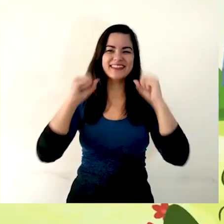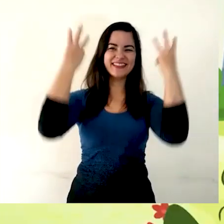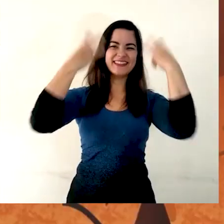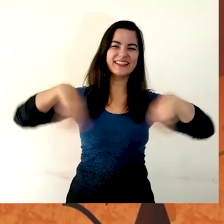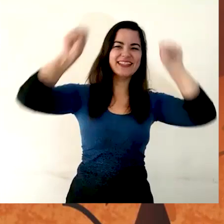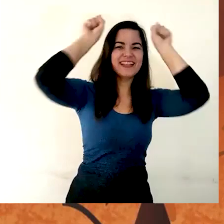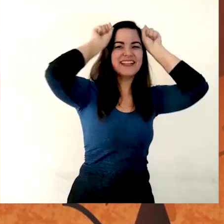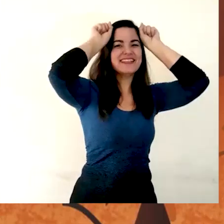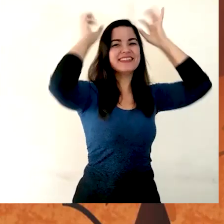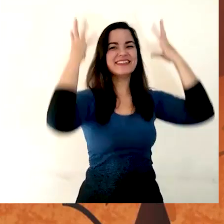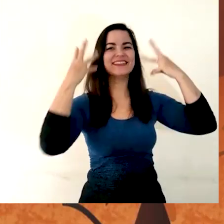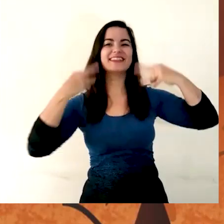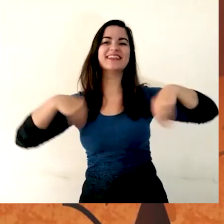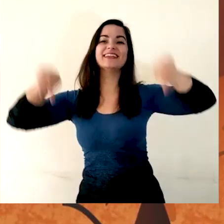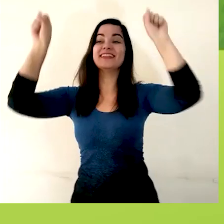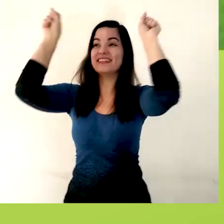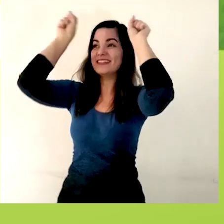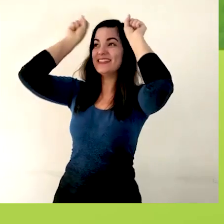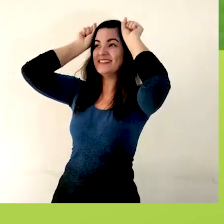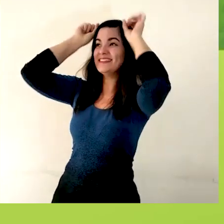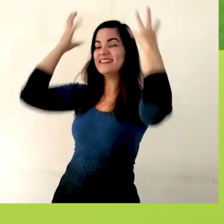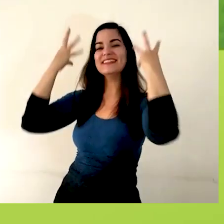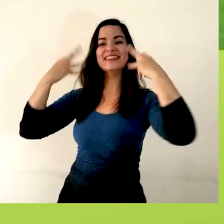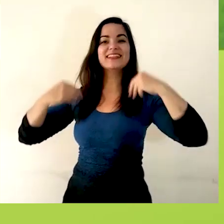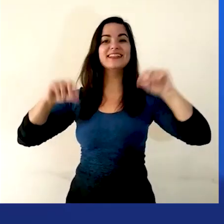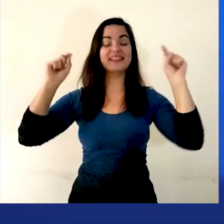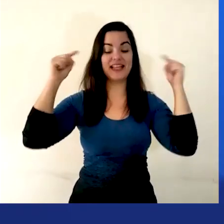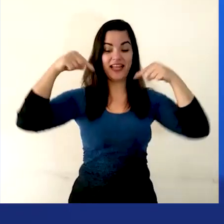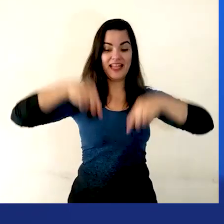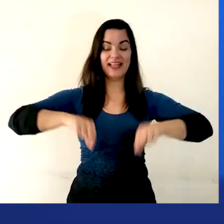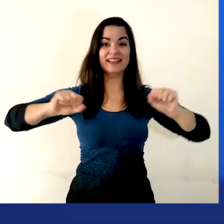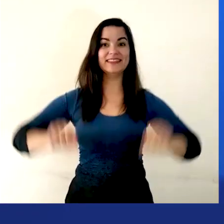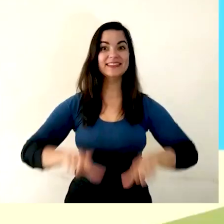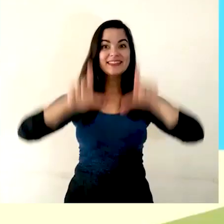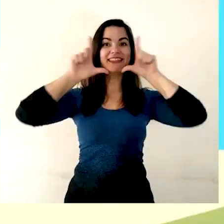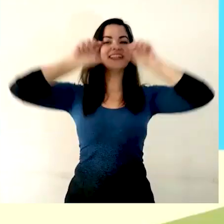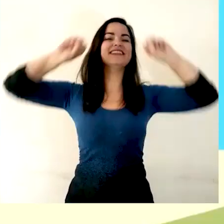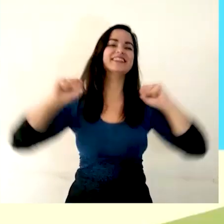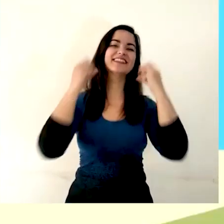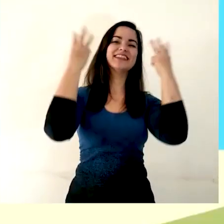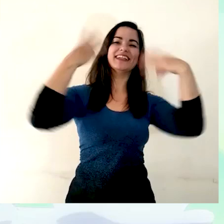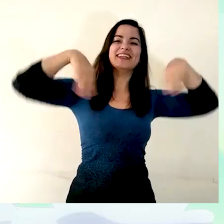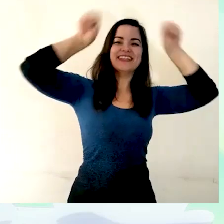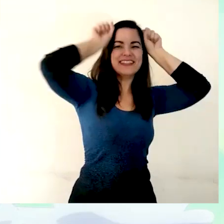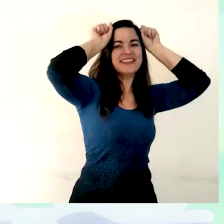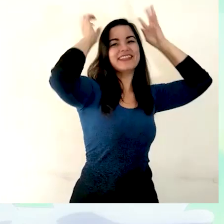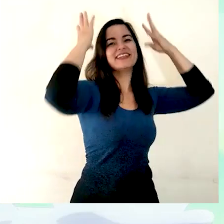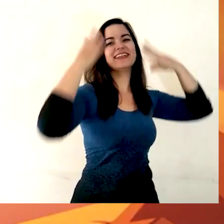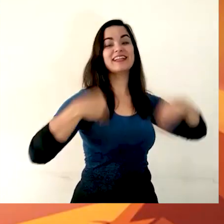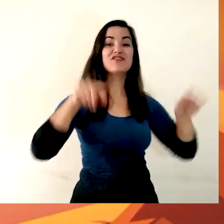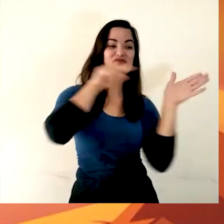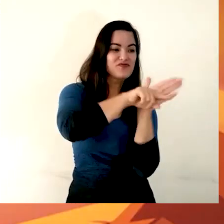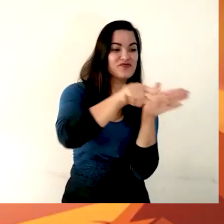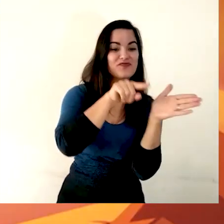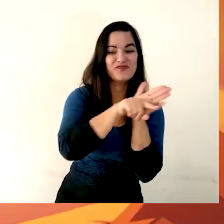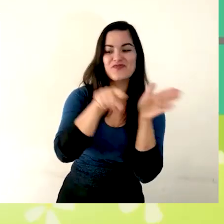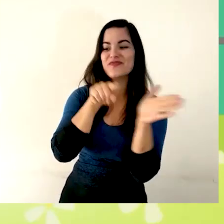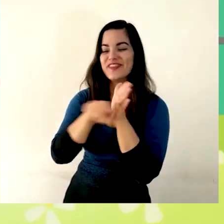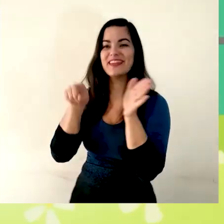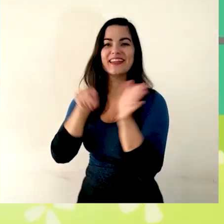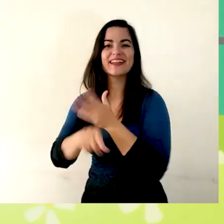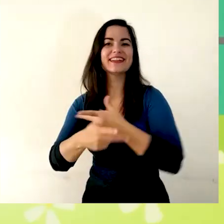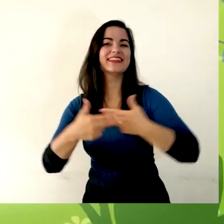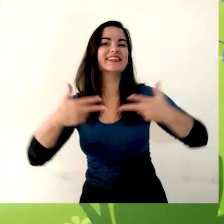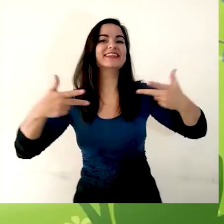Esse é o show da Luna, Luna, Luna. Esse é o show da